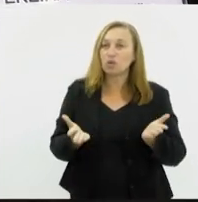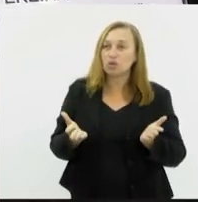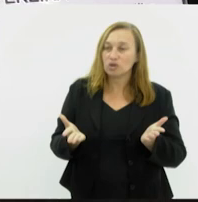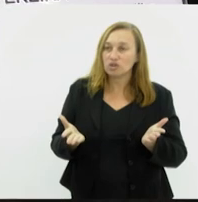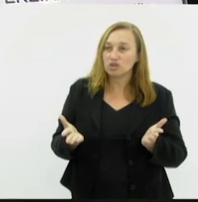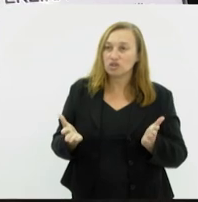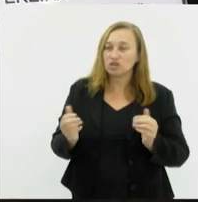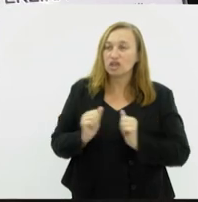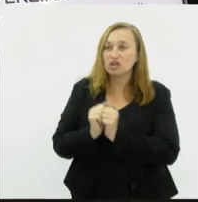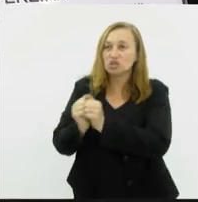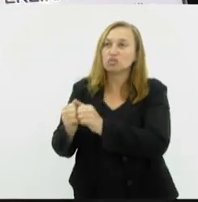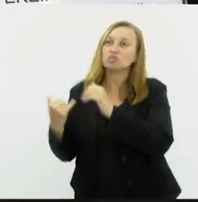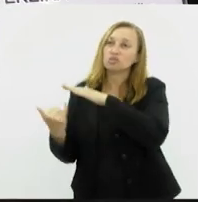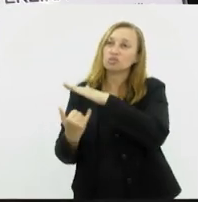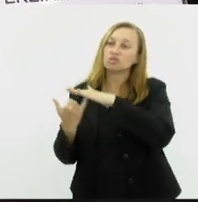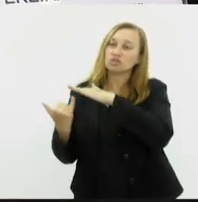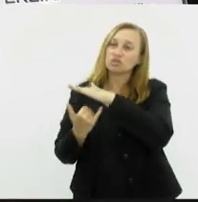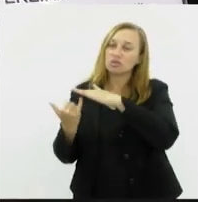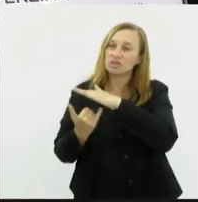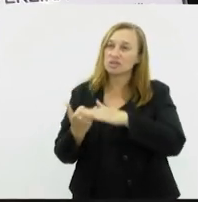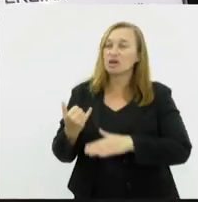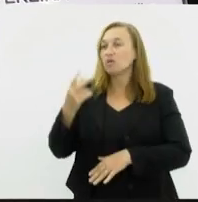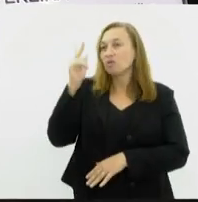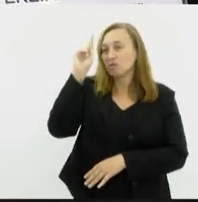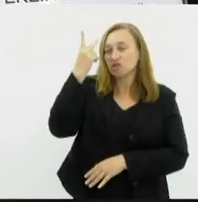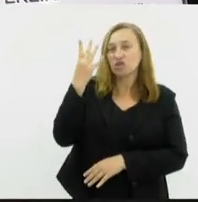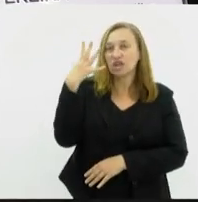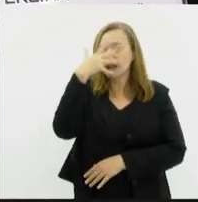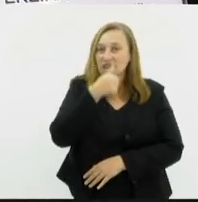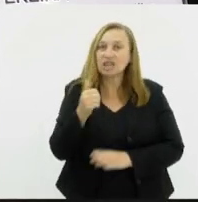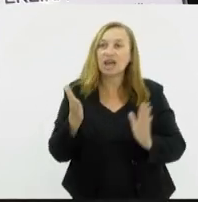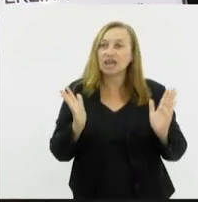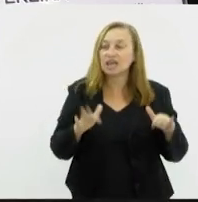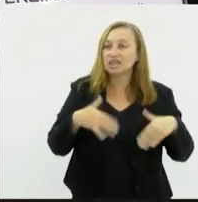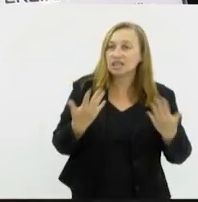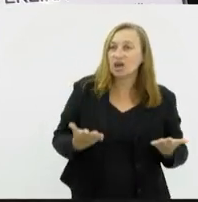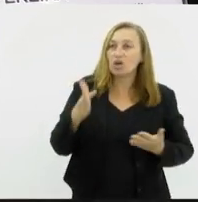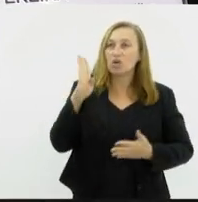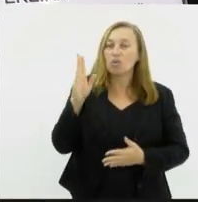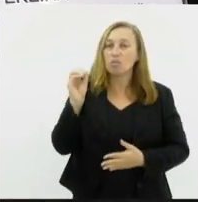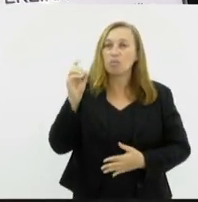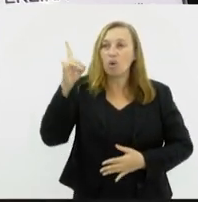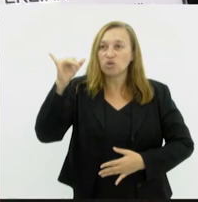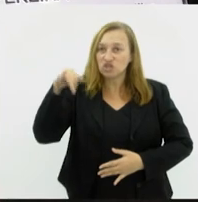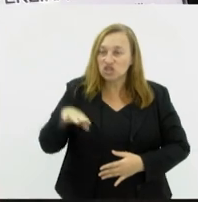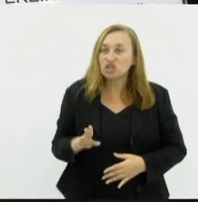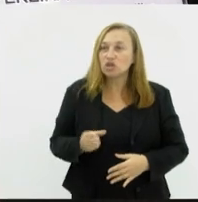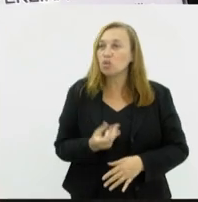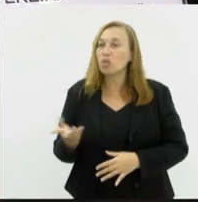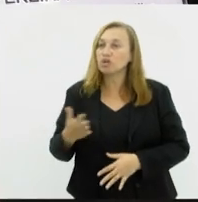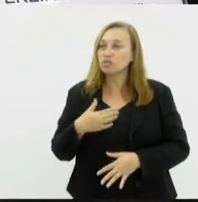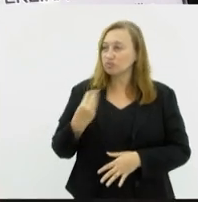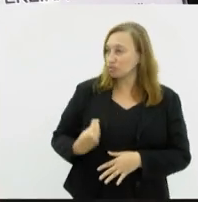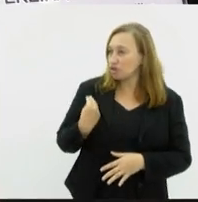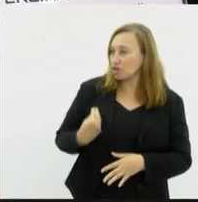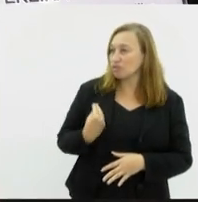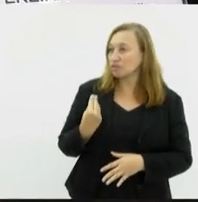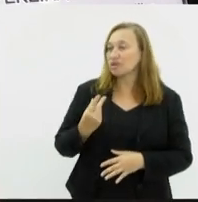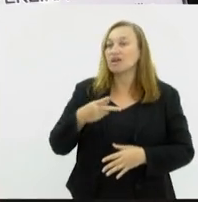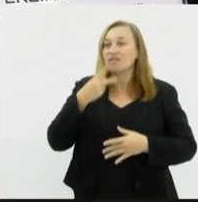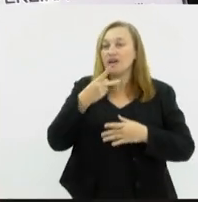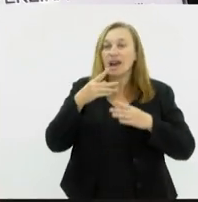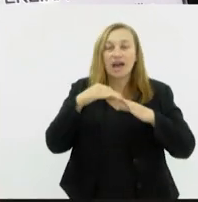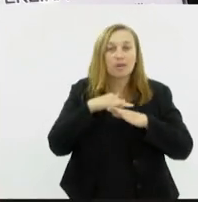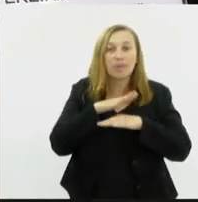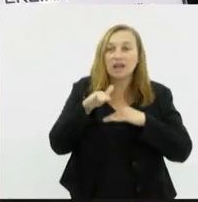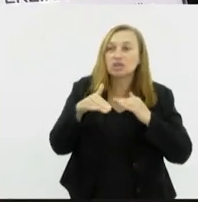bonita, né, no nosso município. Então, Bondinho, você pode ter certeza que enquanto eu for vivo, eu vou propagar essa história para todos